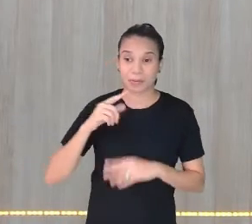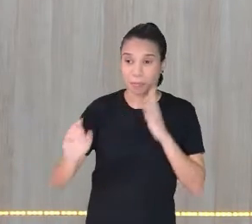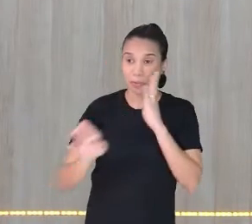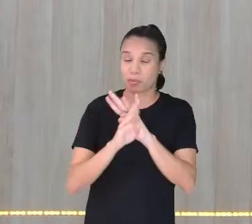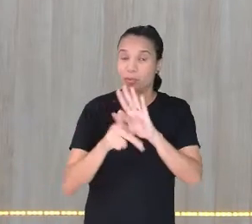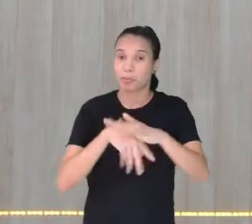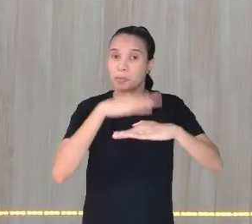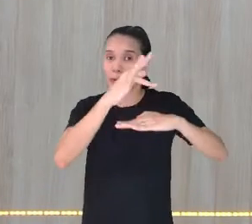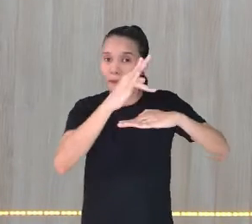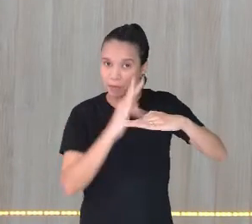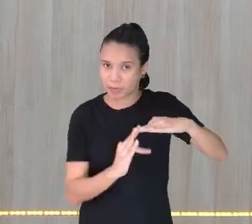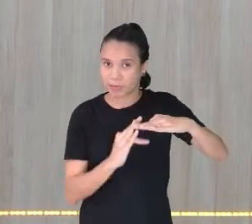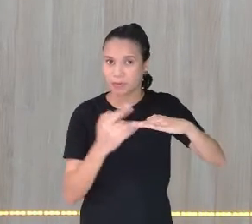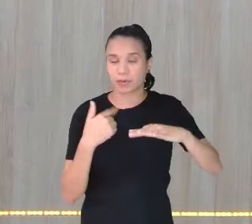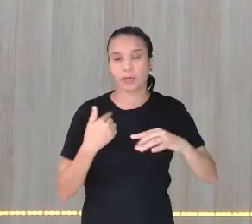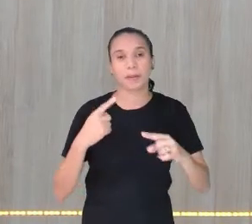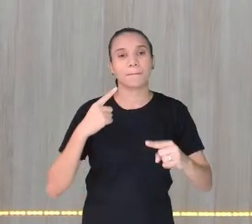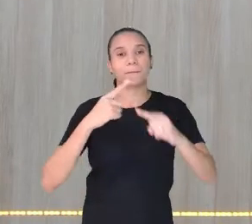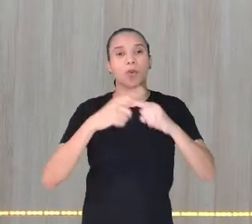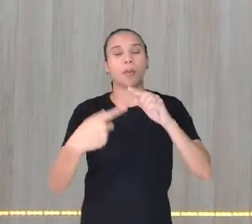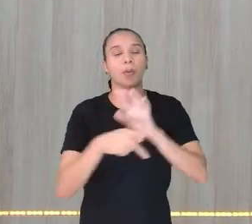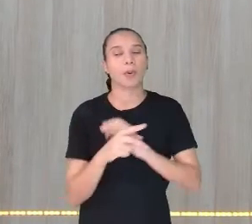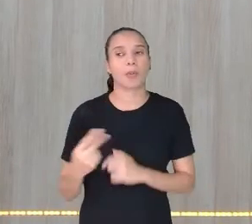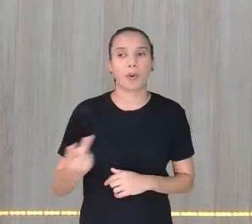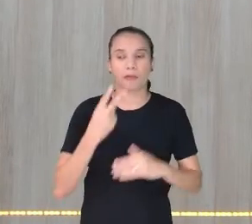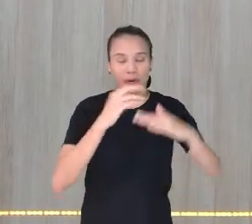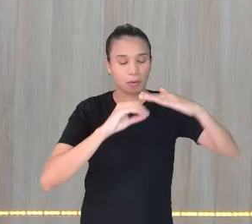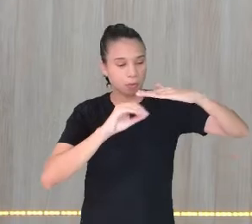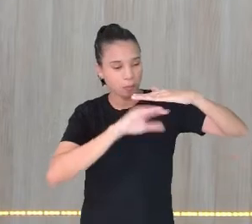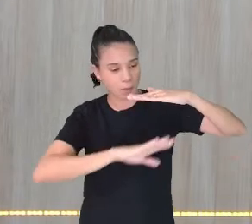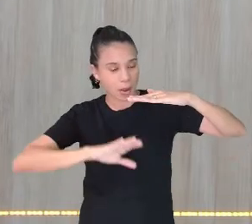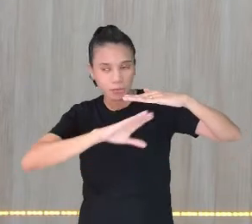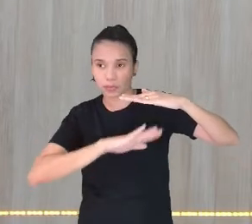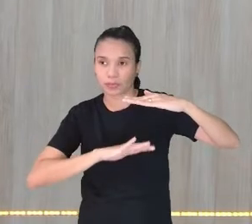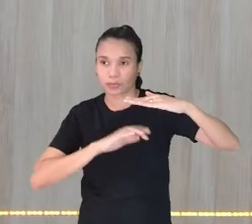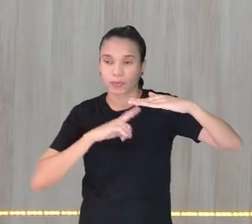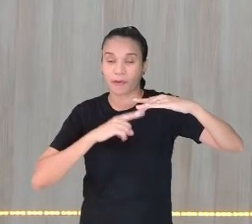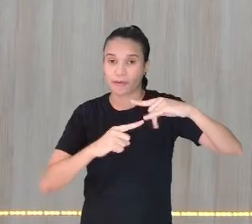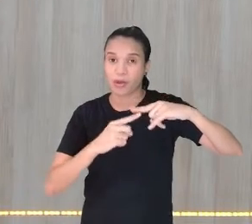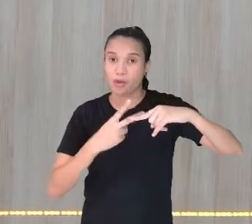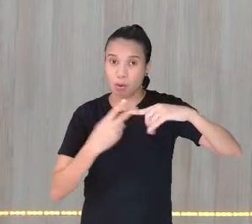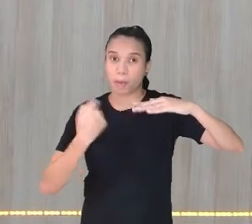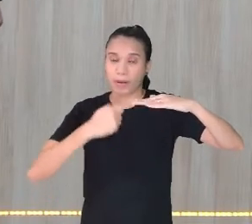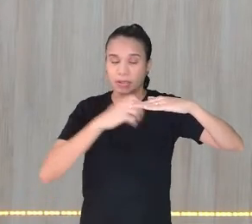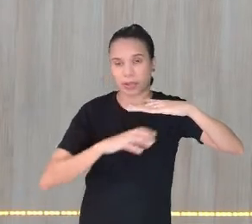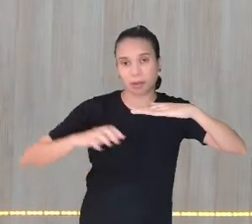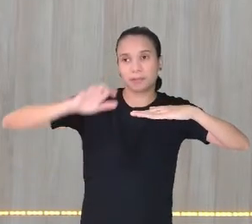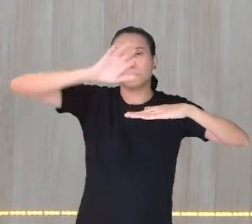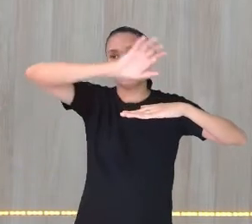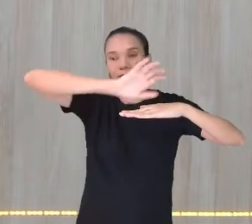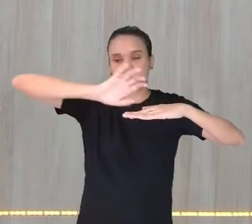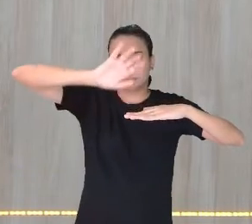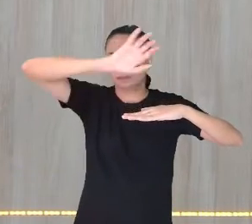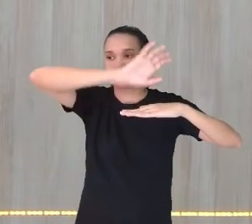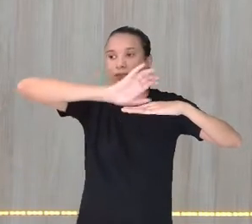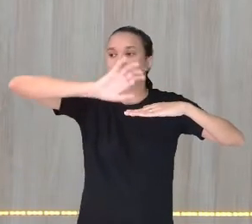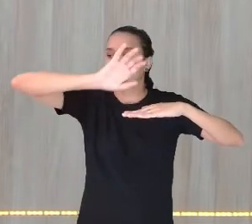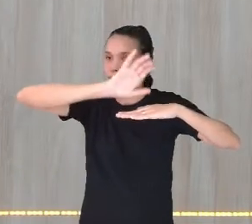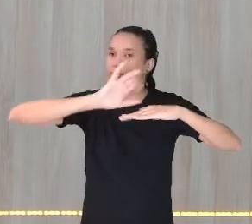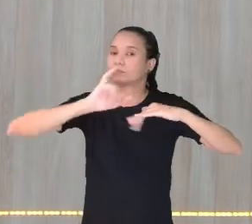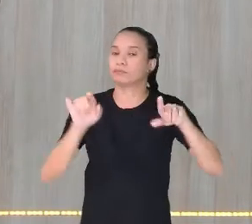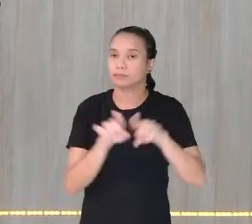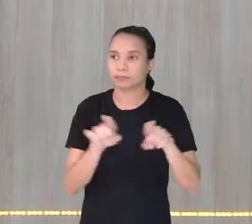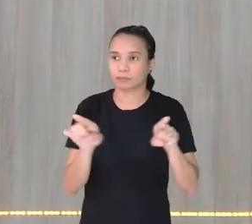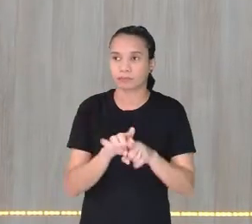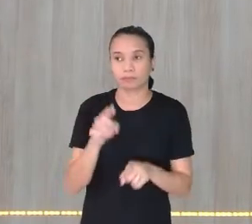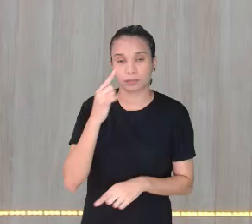uma fração equivalente, se eu multiplico o valorzinho que está aqui embaixo por 2, eu tenho que multiplicar o valorzinho que está em cima também